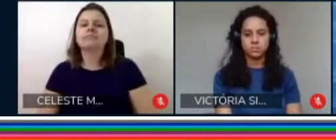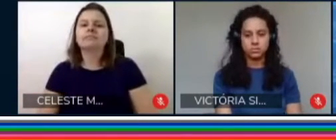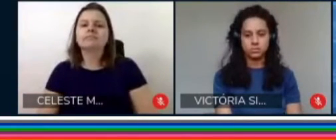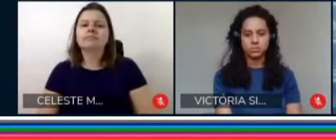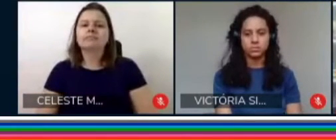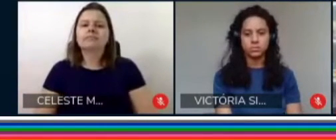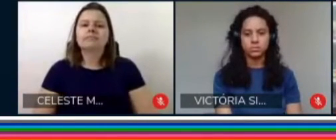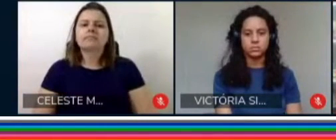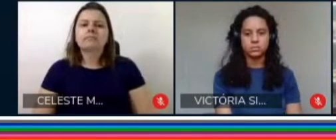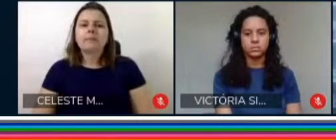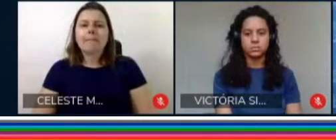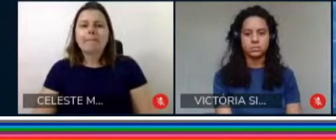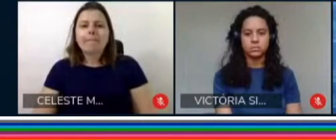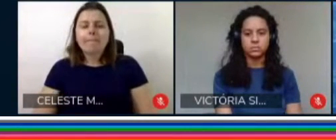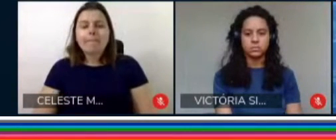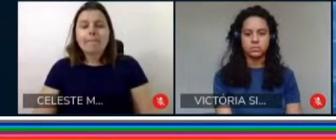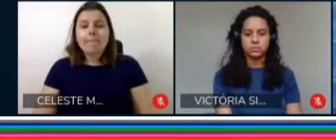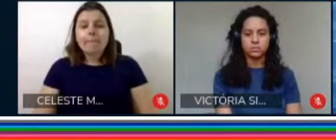aqui.